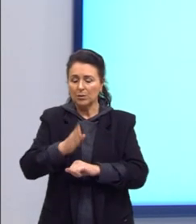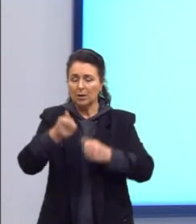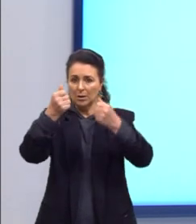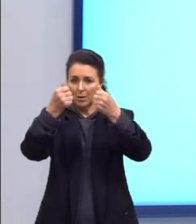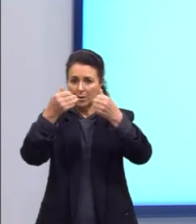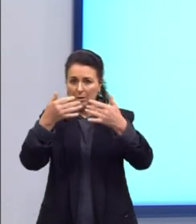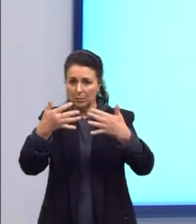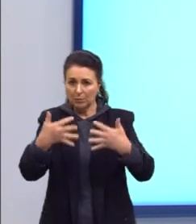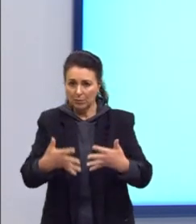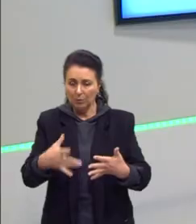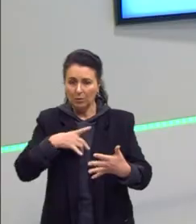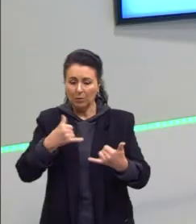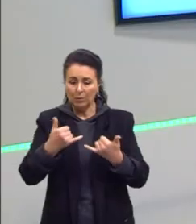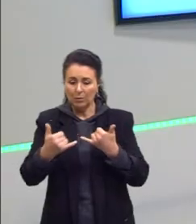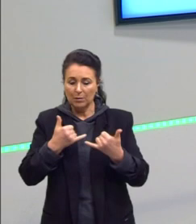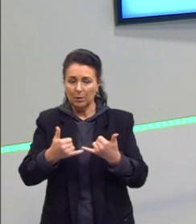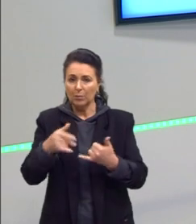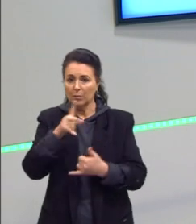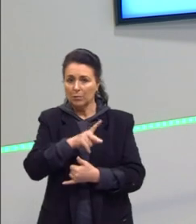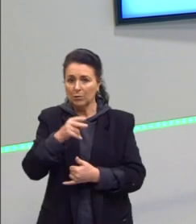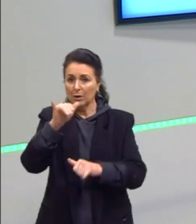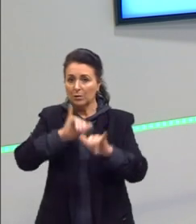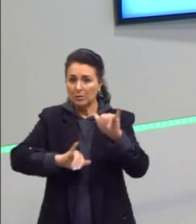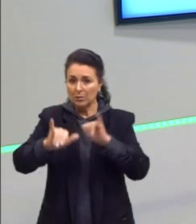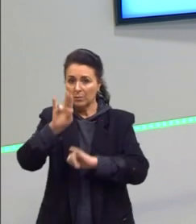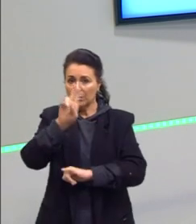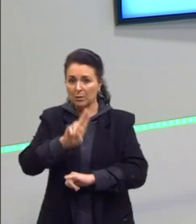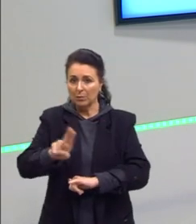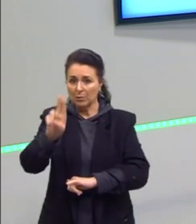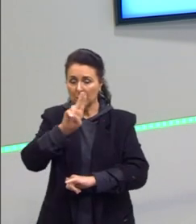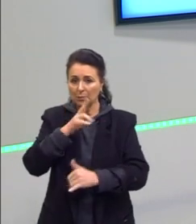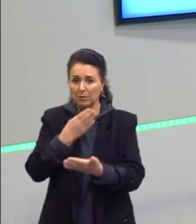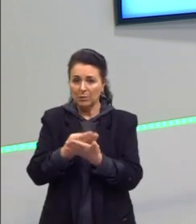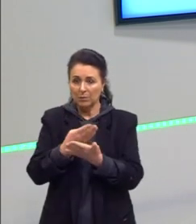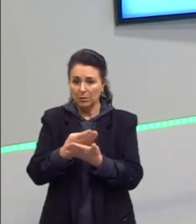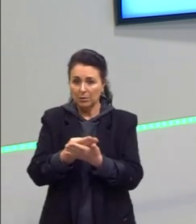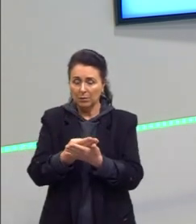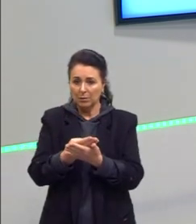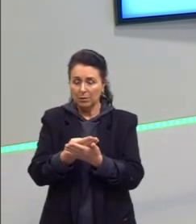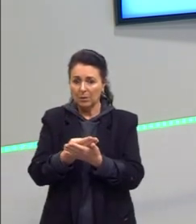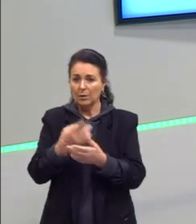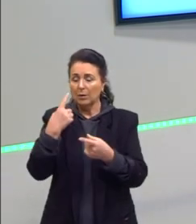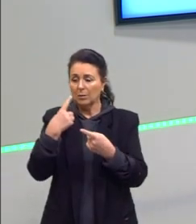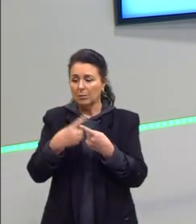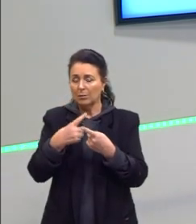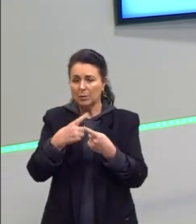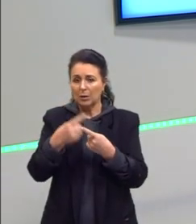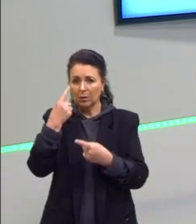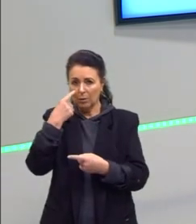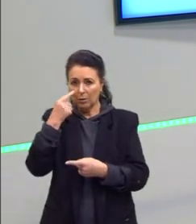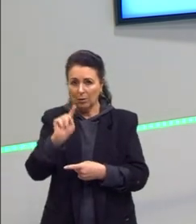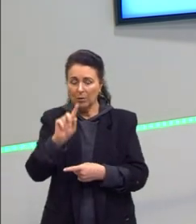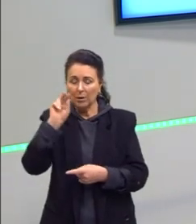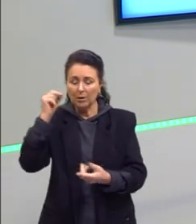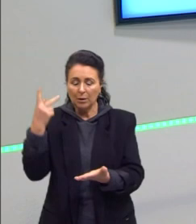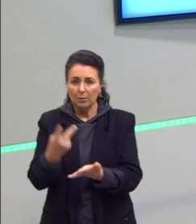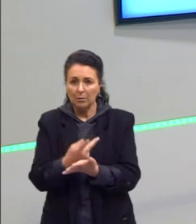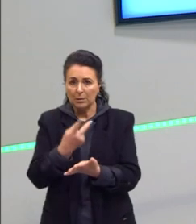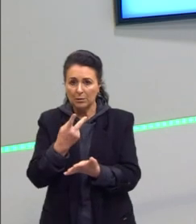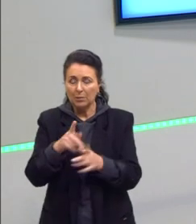explicou está inclusive o exemplo que ela usa na aula é exatamente este aqui né então eu recomendo que vocês vejam que que tá acontecendo